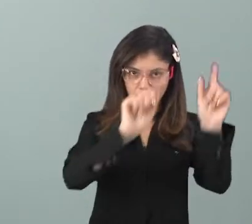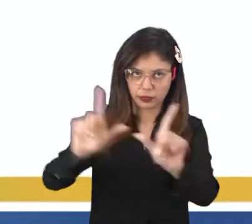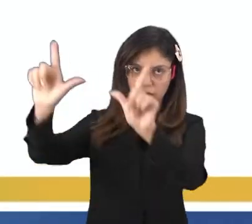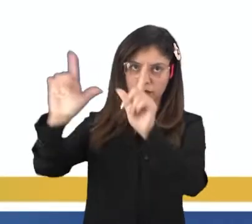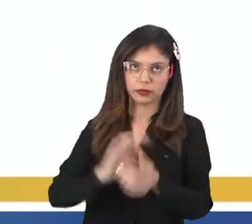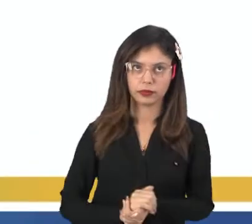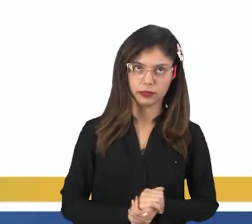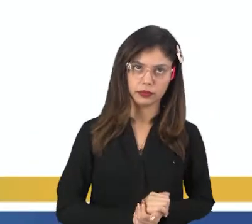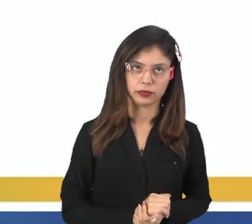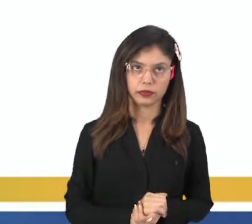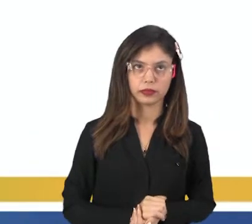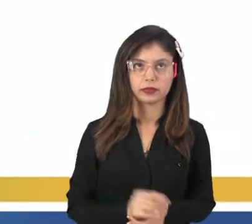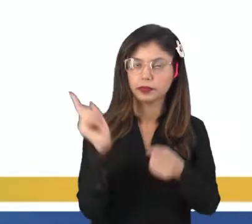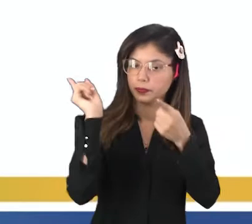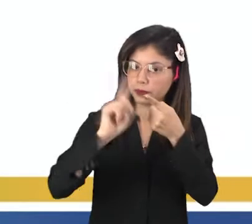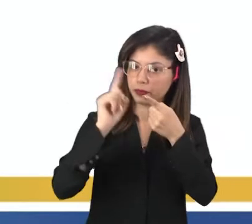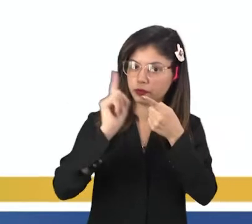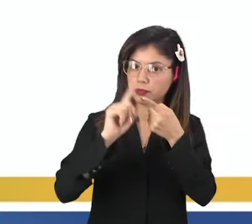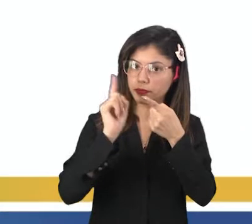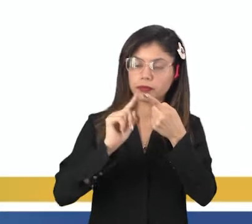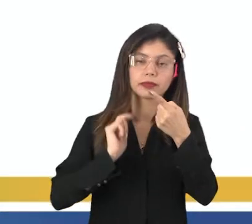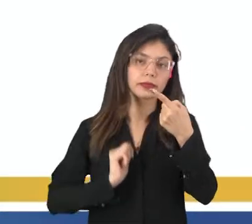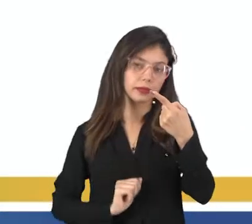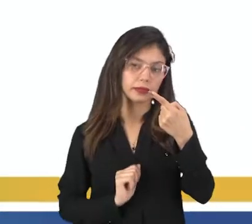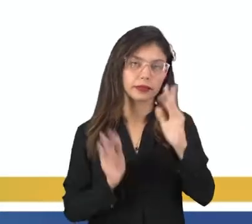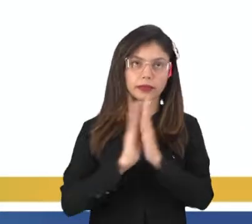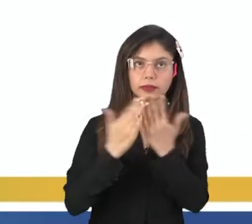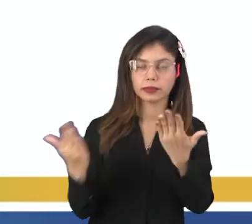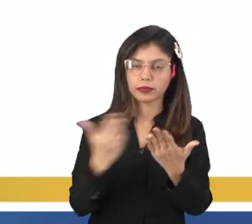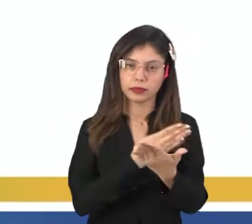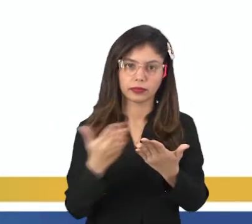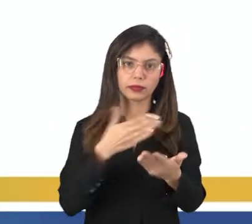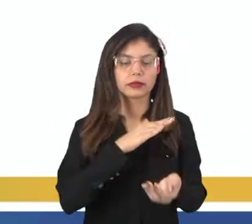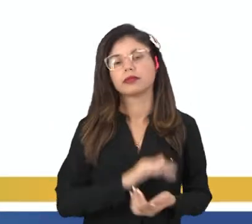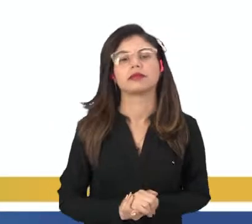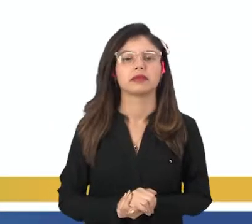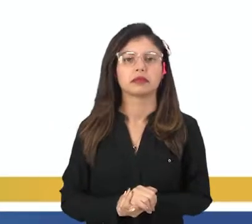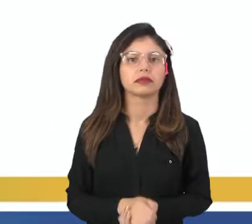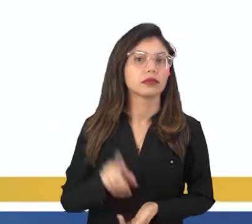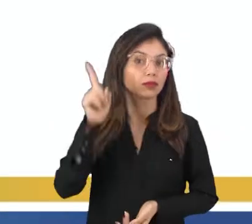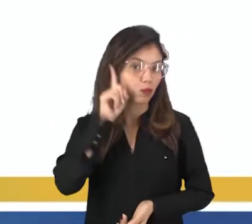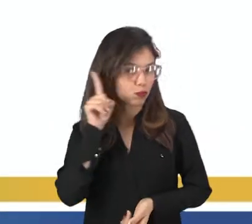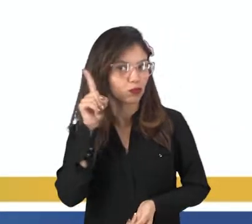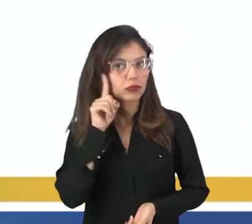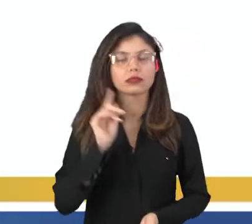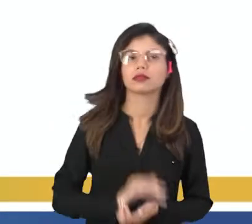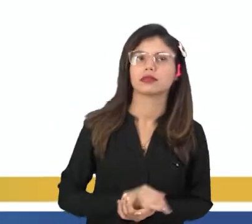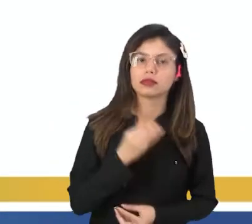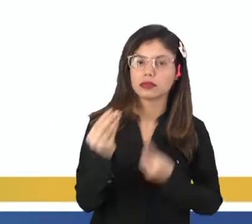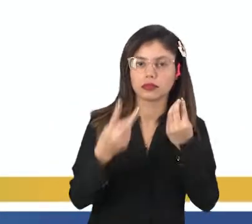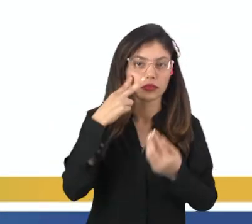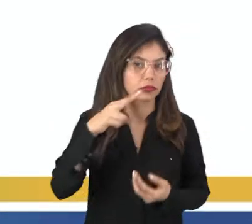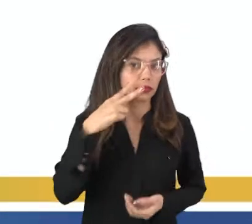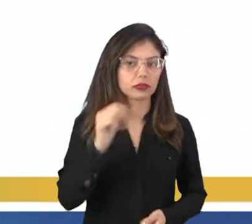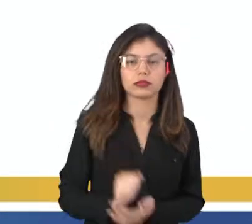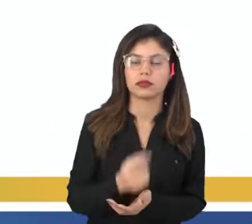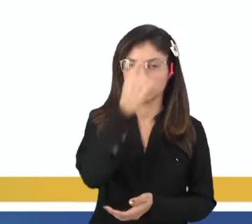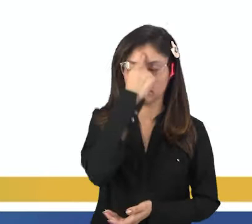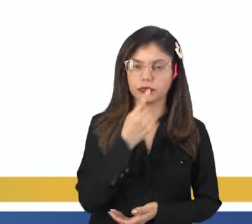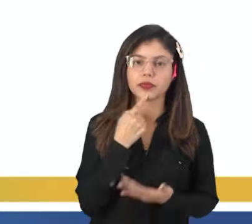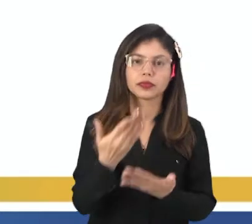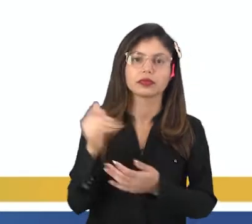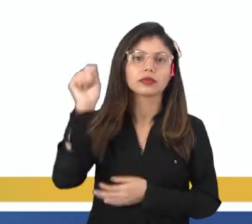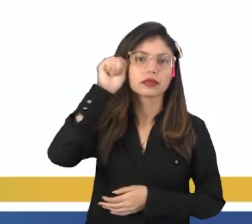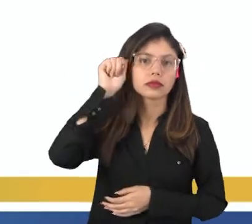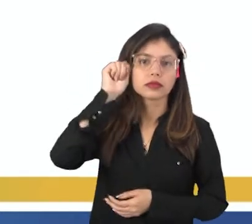acompanhem é a primeira sugestão do livro o livro intitulado todo dia Como vocês estão vendo